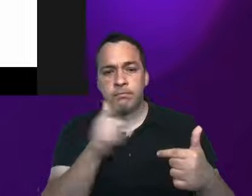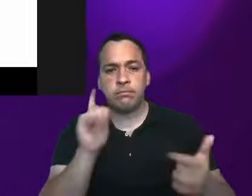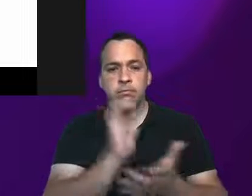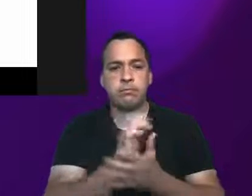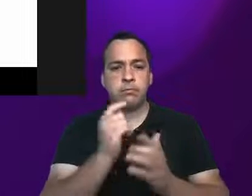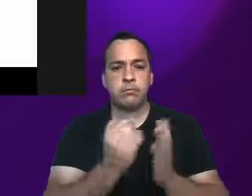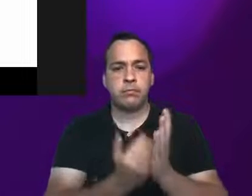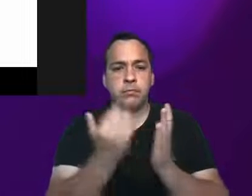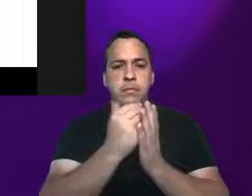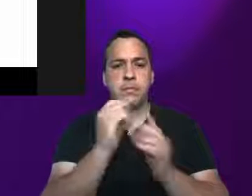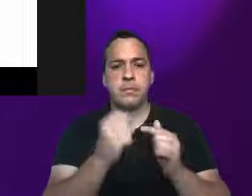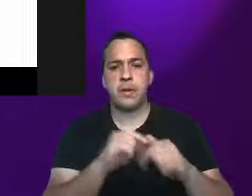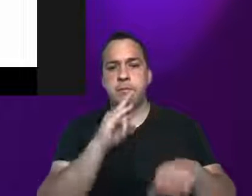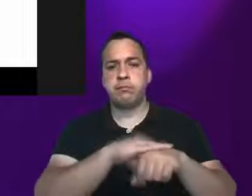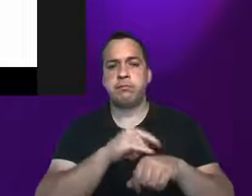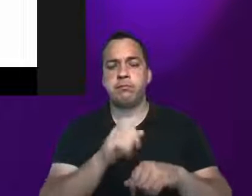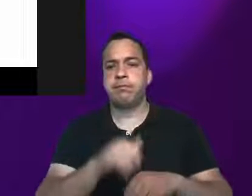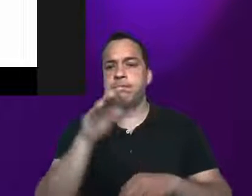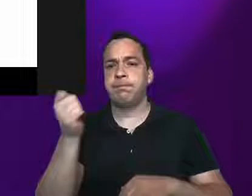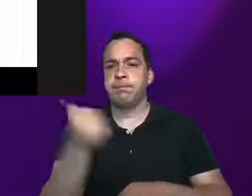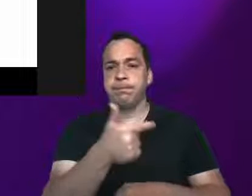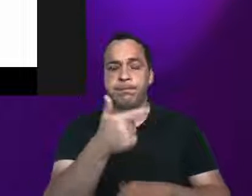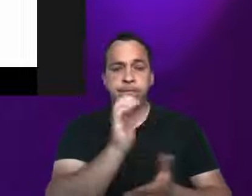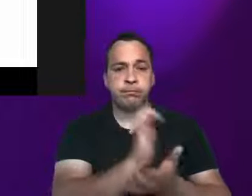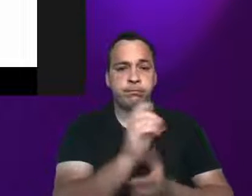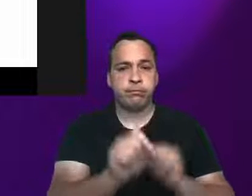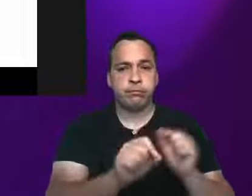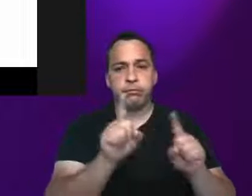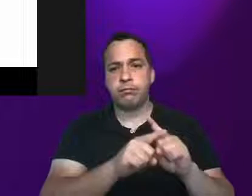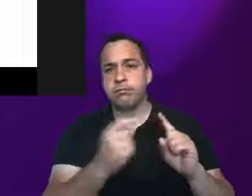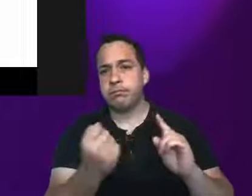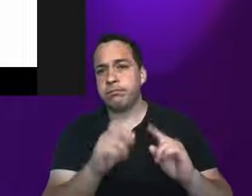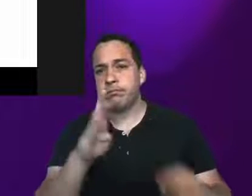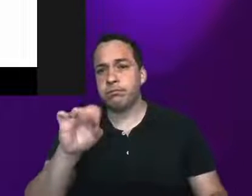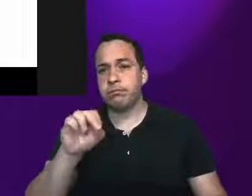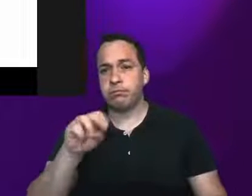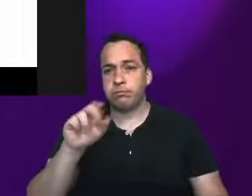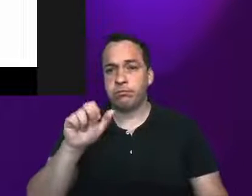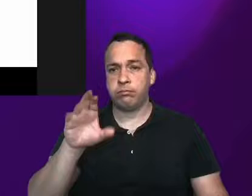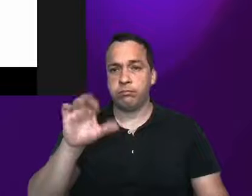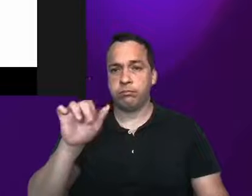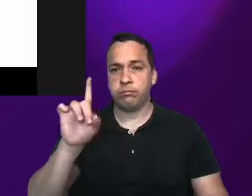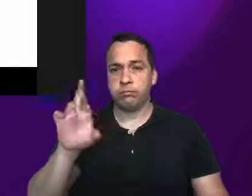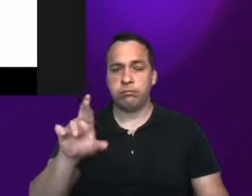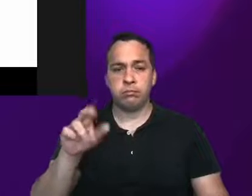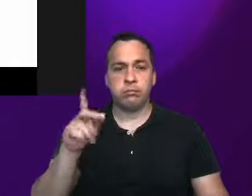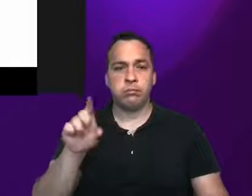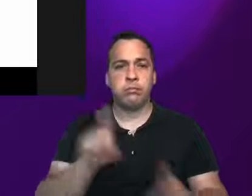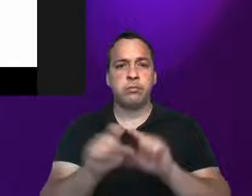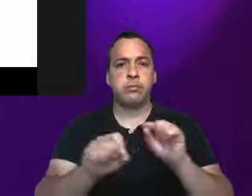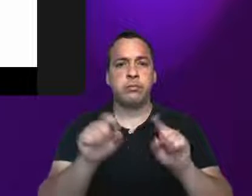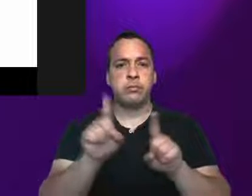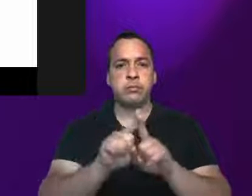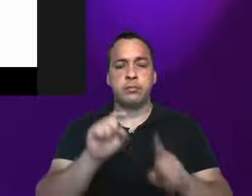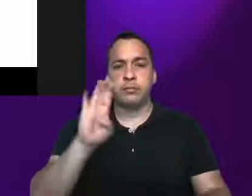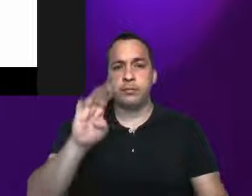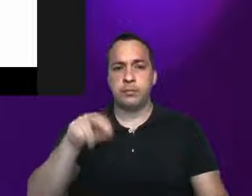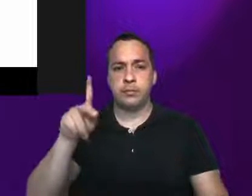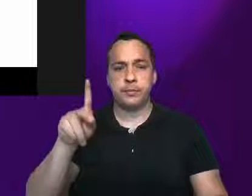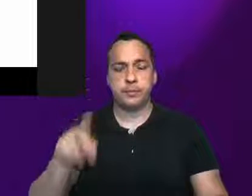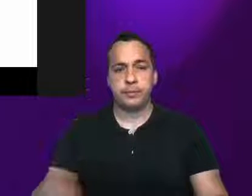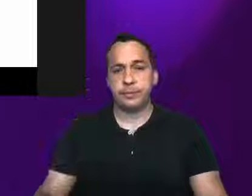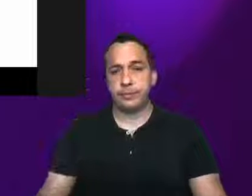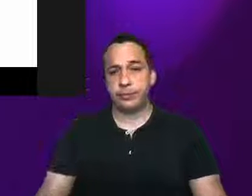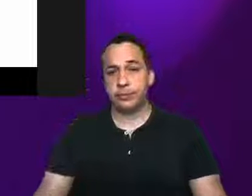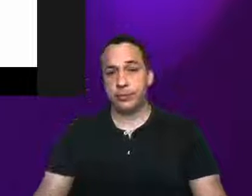pacientes do placebo. Em relação ao biomarcador de congestão intravascular, que eu já tinha falado, o BNP, é interessante porque os pacientes